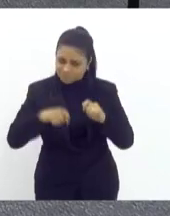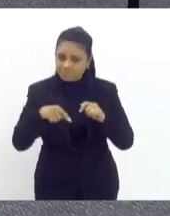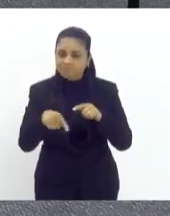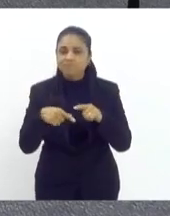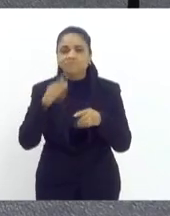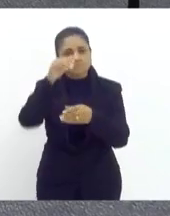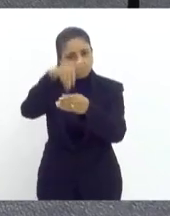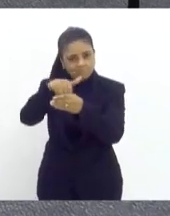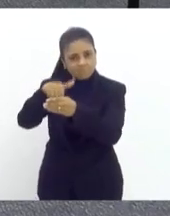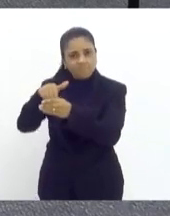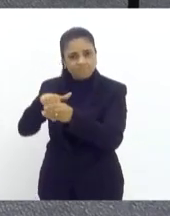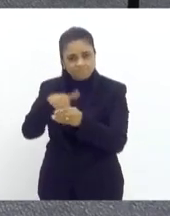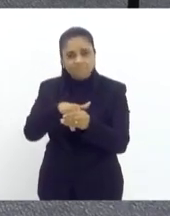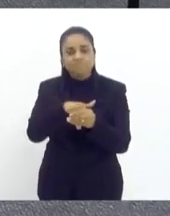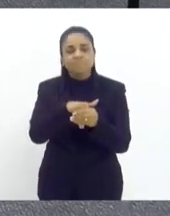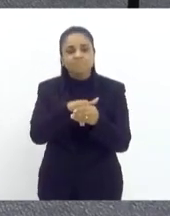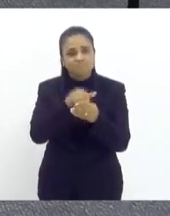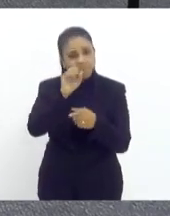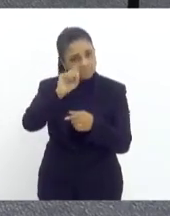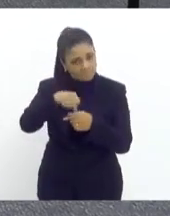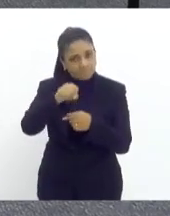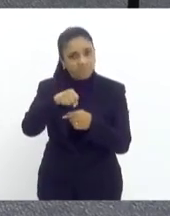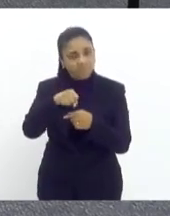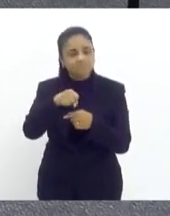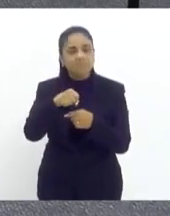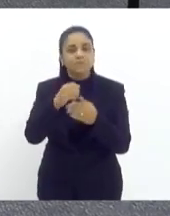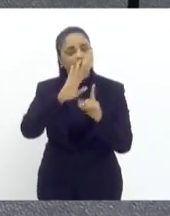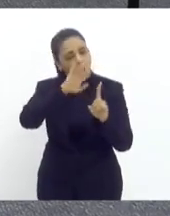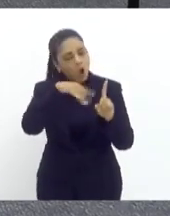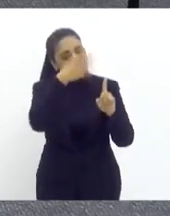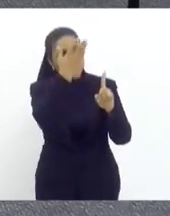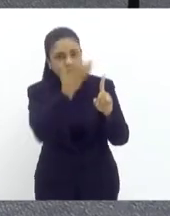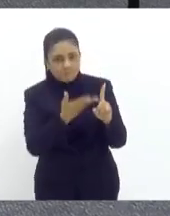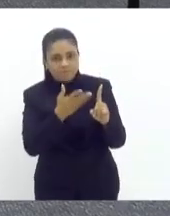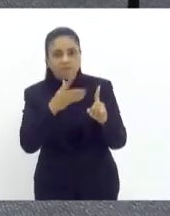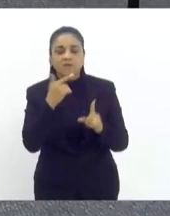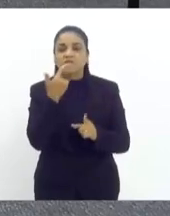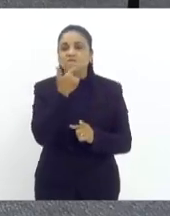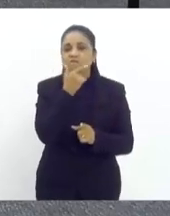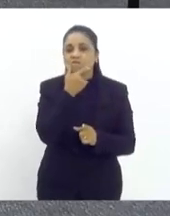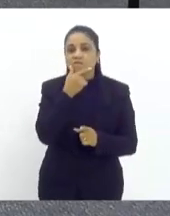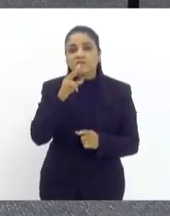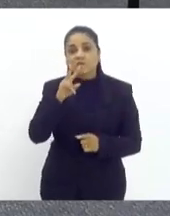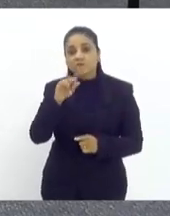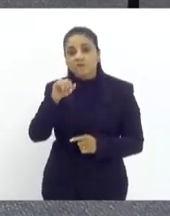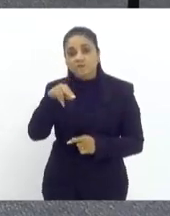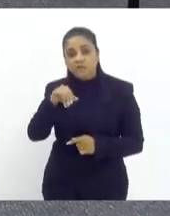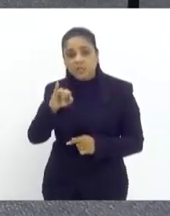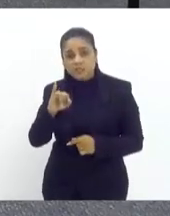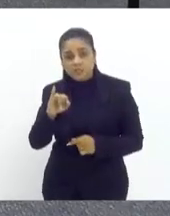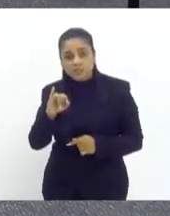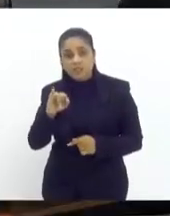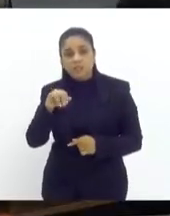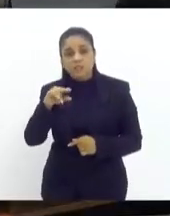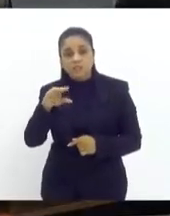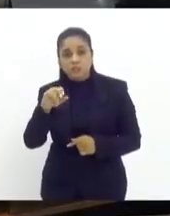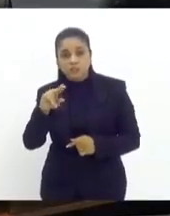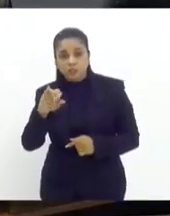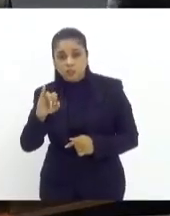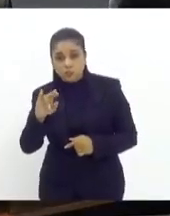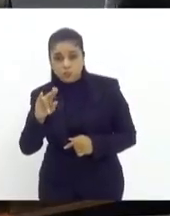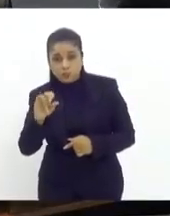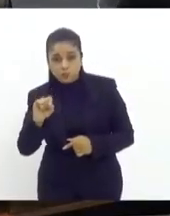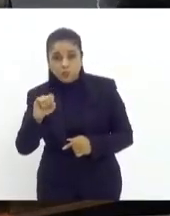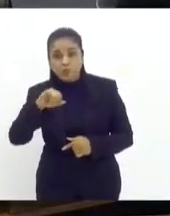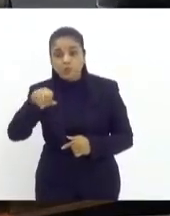voto favorável da maioria dos colegas para a gente homenagear o nosso Vinny Júnior Obrigado Presidente e abrir